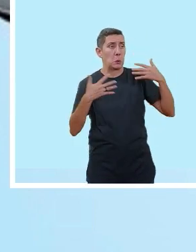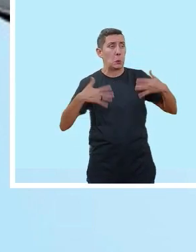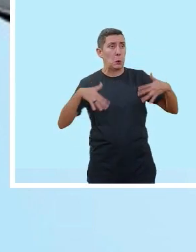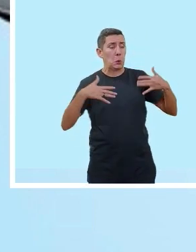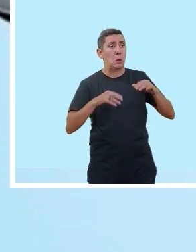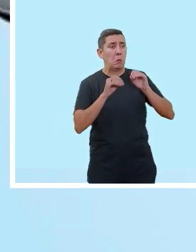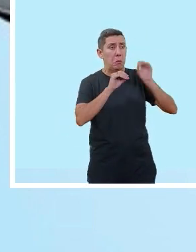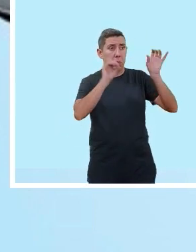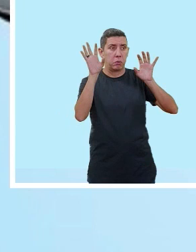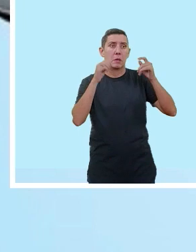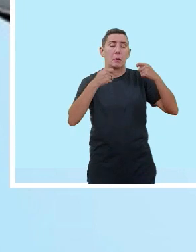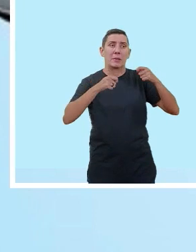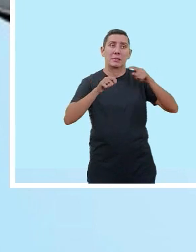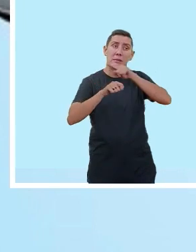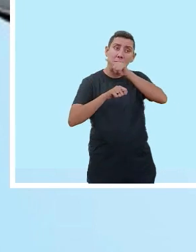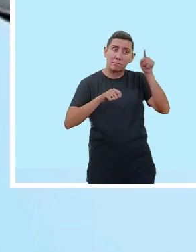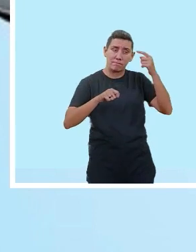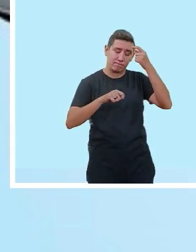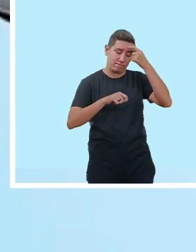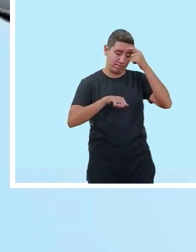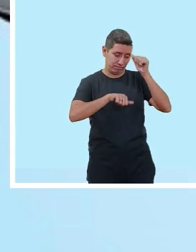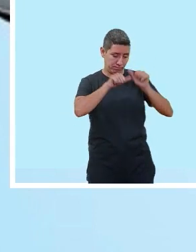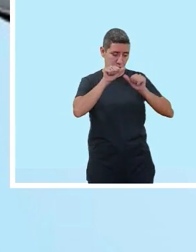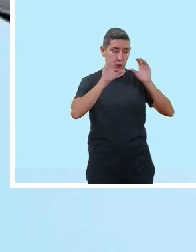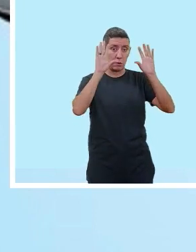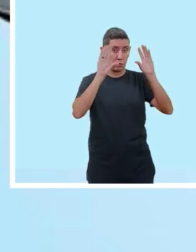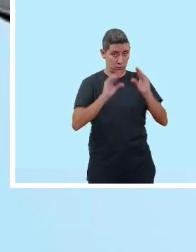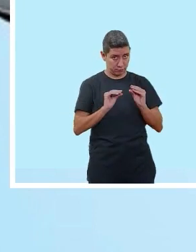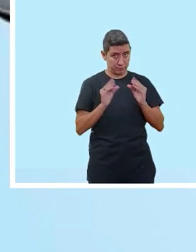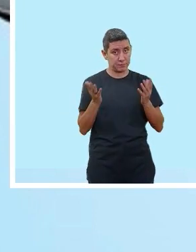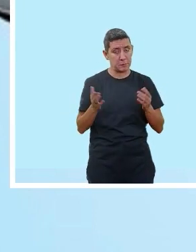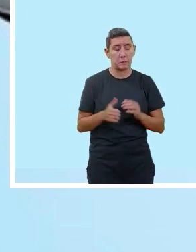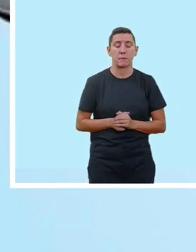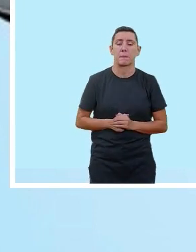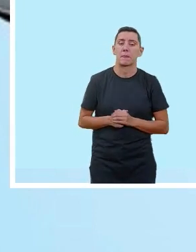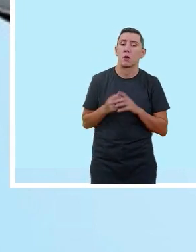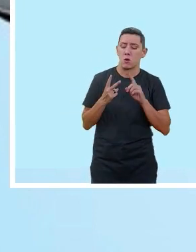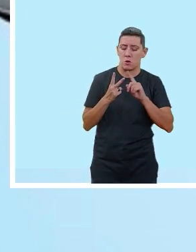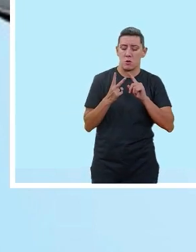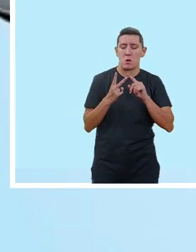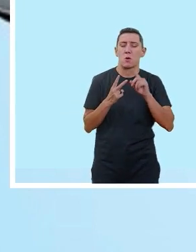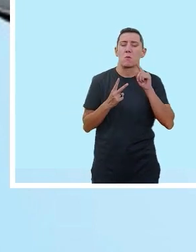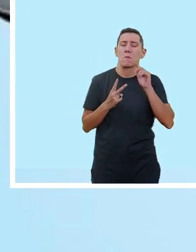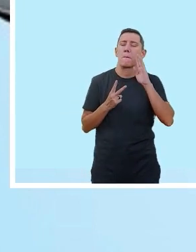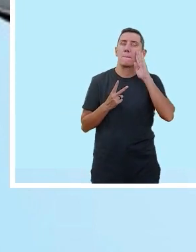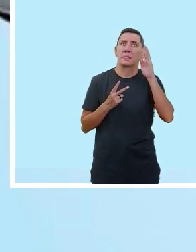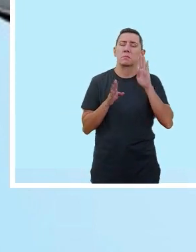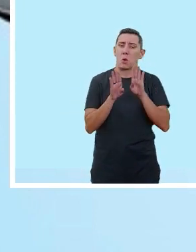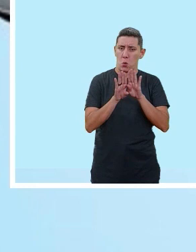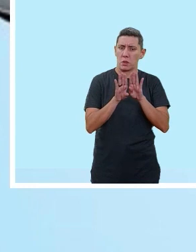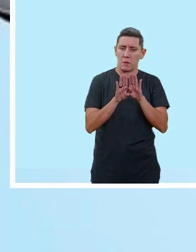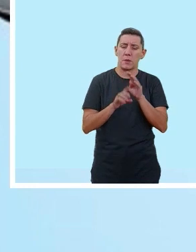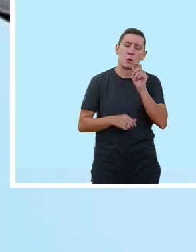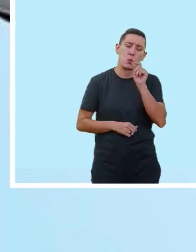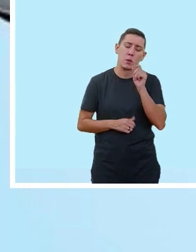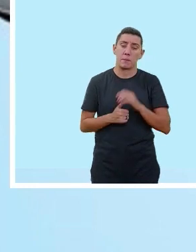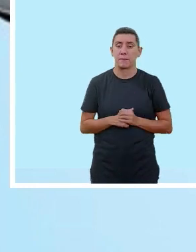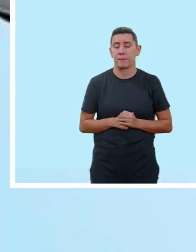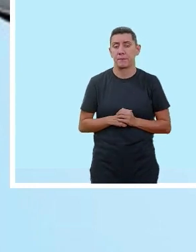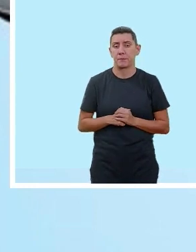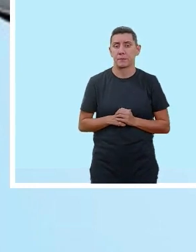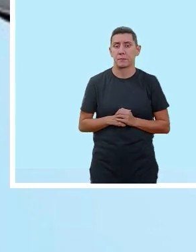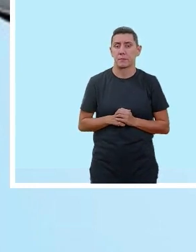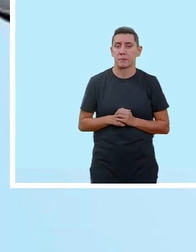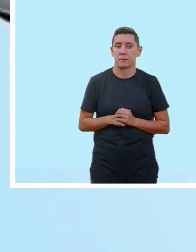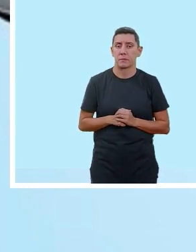conseguir ter final é muito pequeno. Esse é o primeiro tópico. O segundo tópico que é muito importante é que as principais fontes